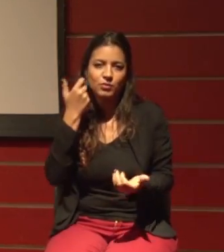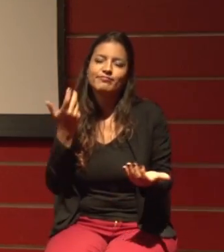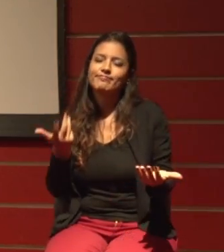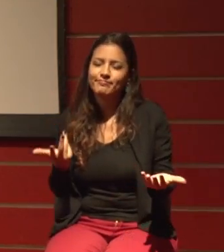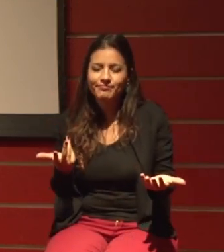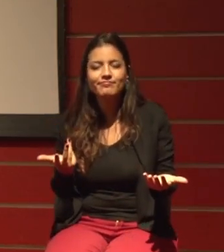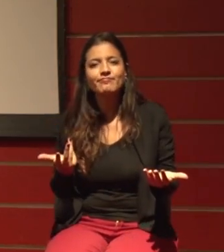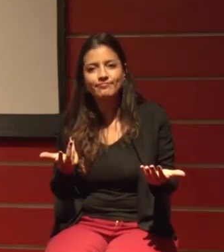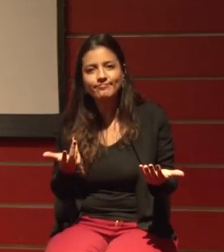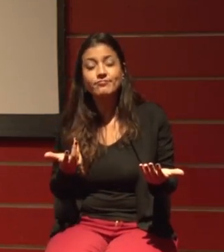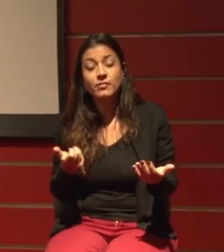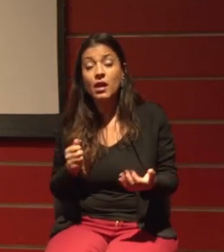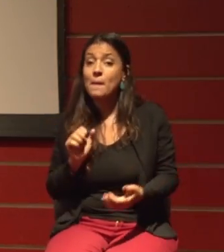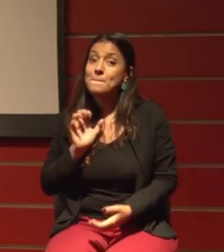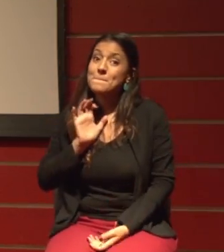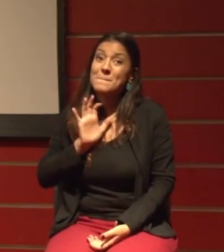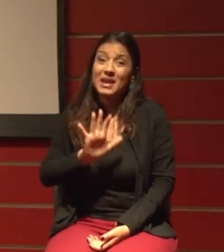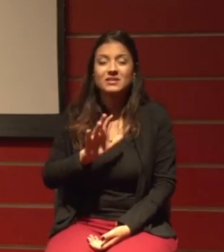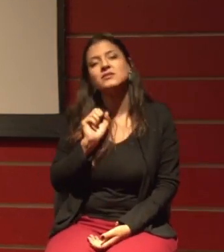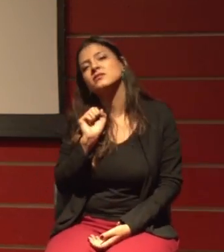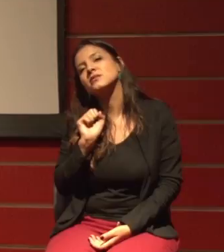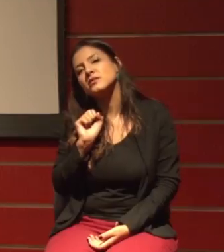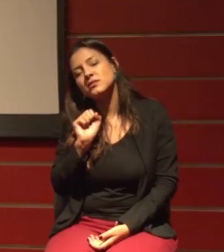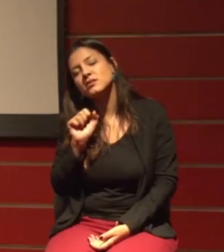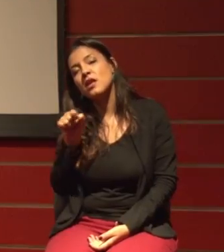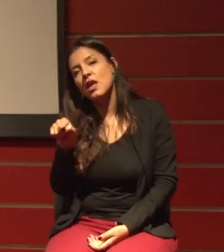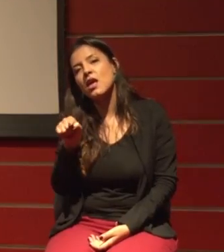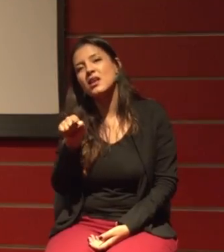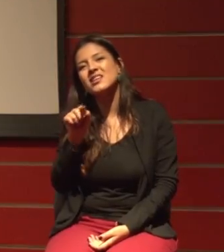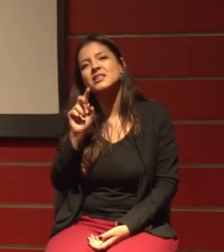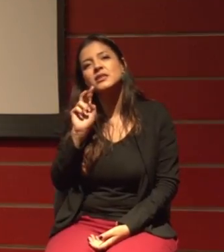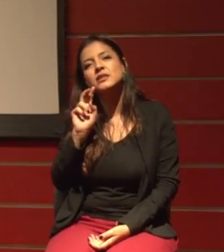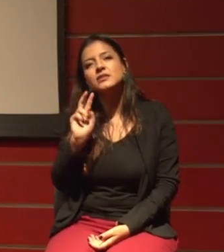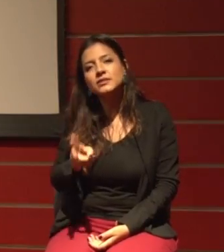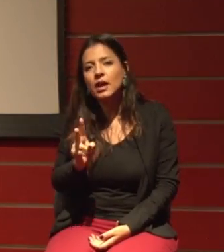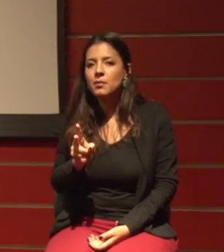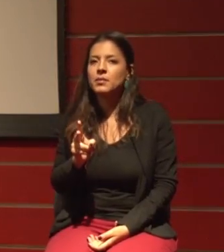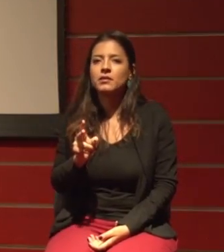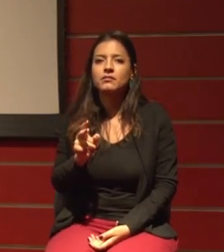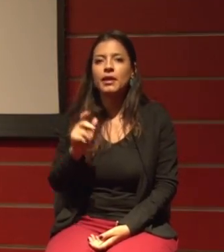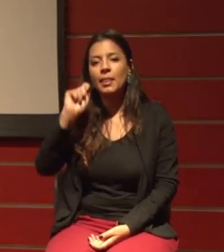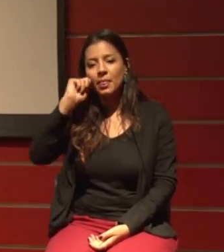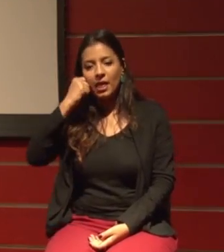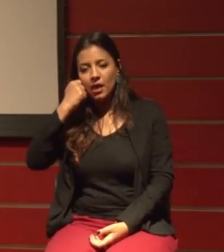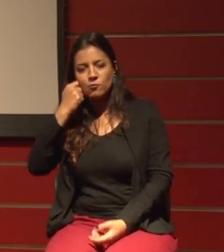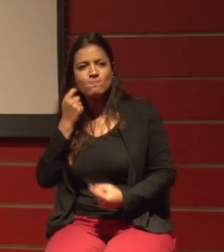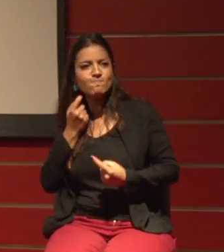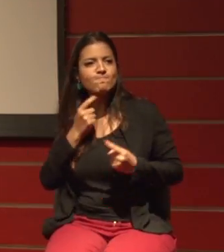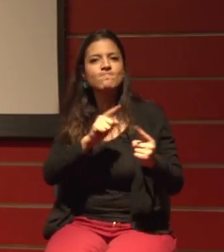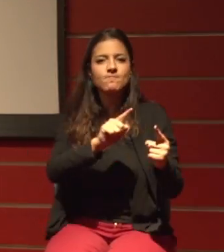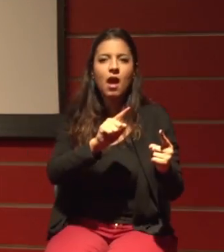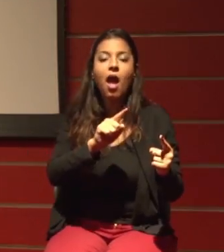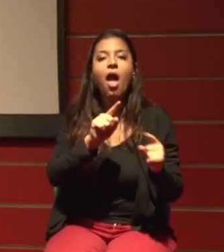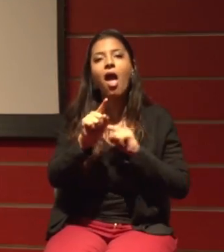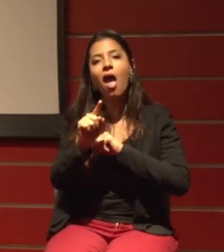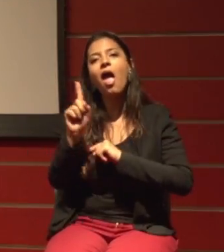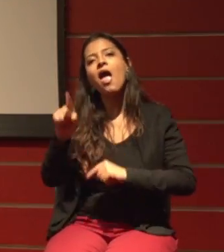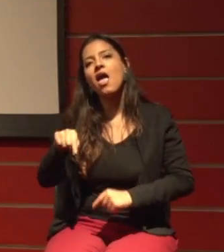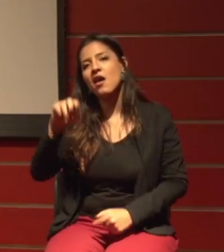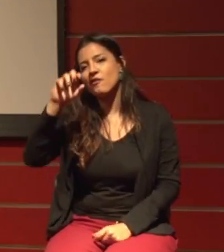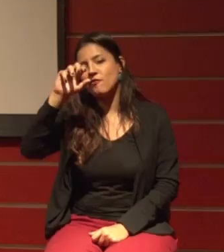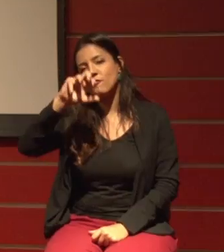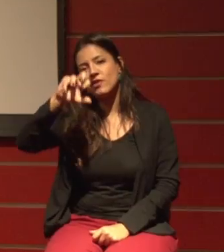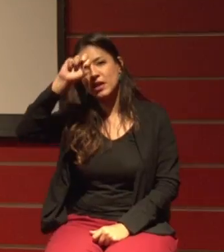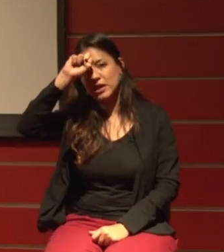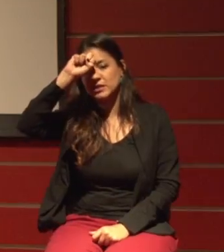Eh e nunca vai e sempre vai ser entendido como vingança né uma uma uma uma legítima